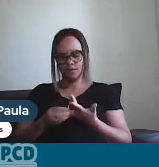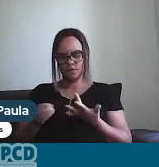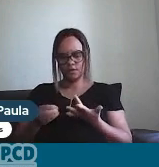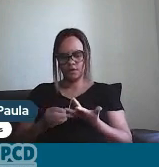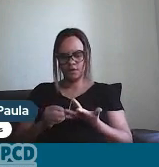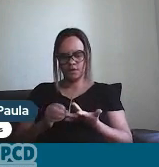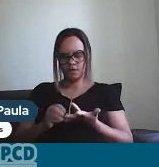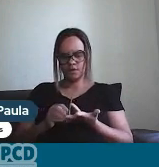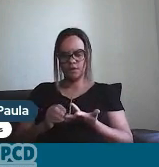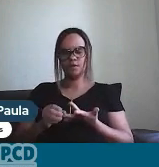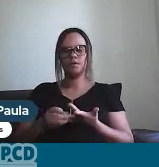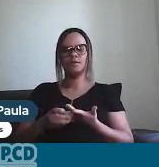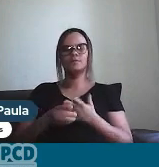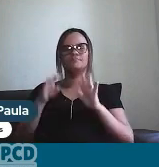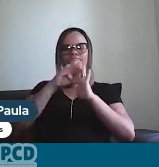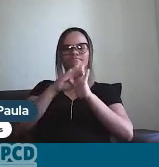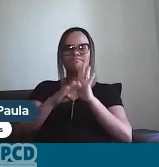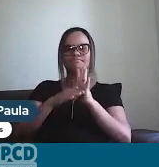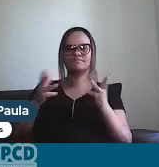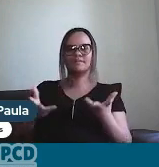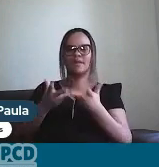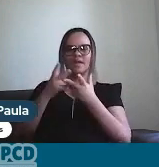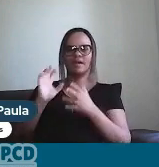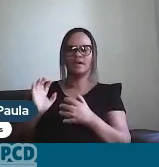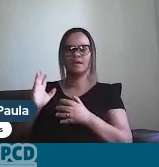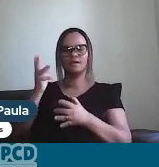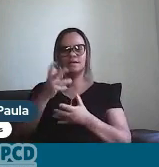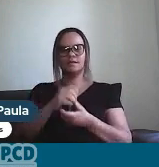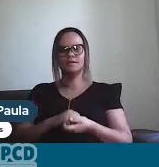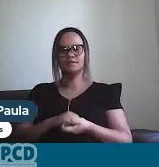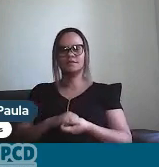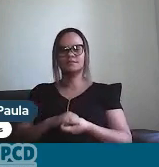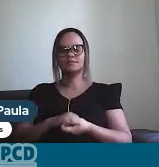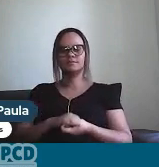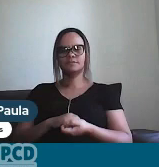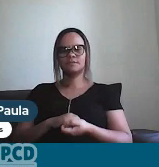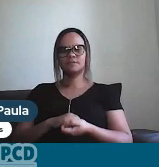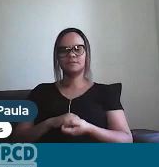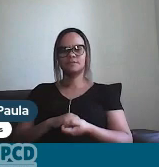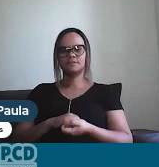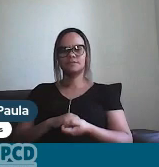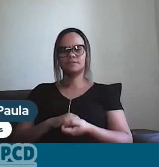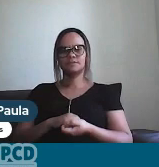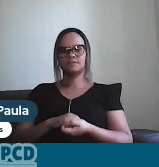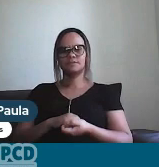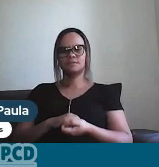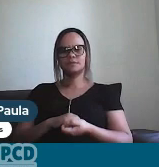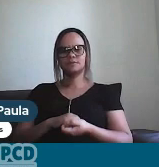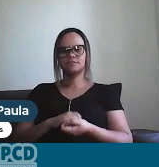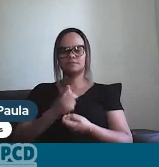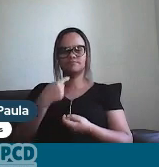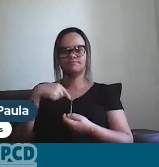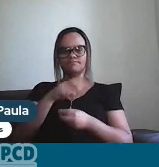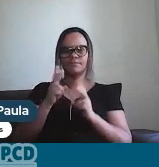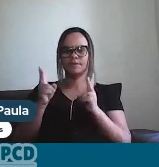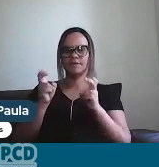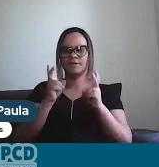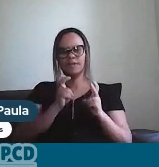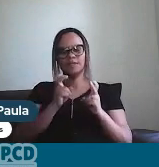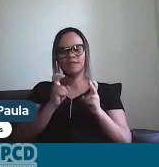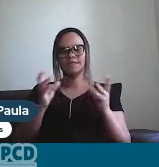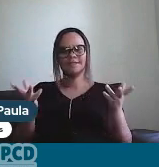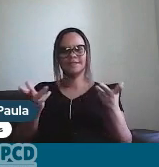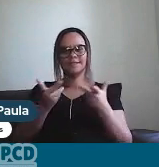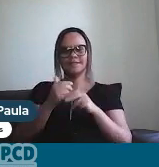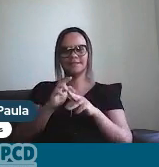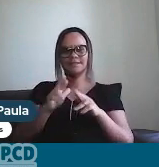dedicado nesse processo, porque agora é para acontecer, não dá mais para adiar, né? E a gente percebe um outro clima